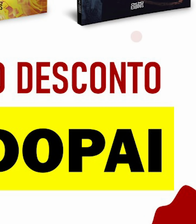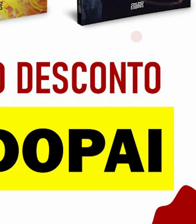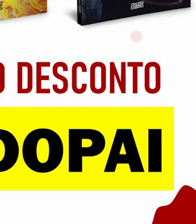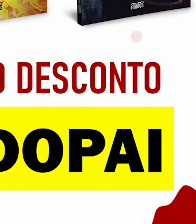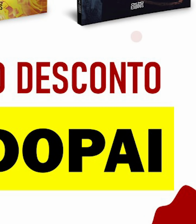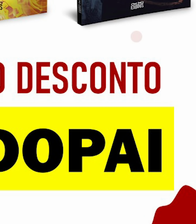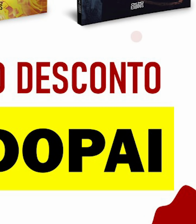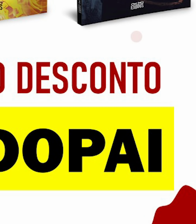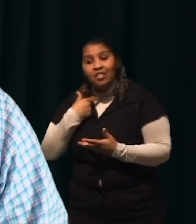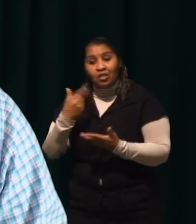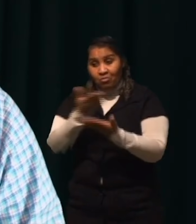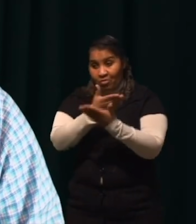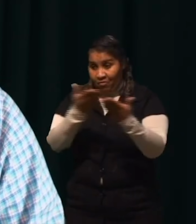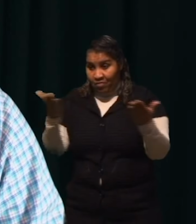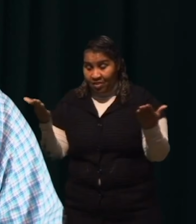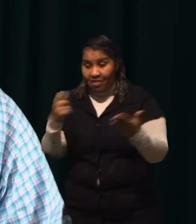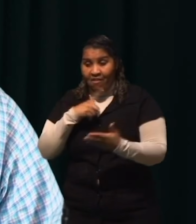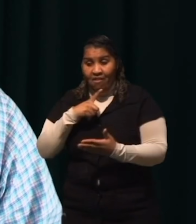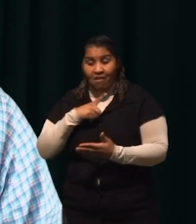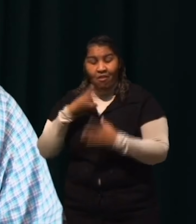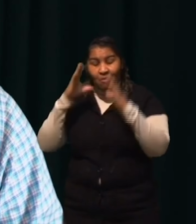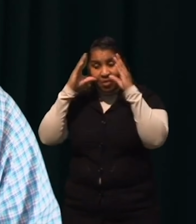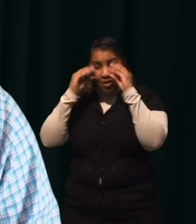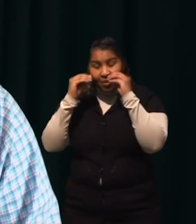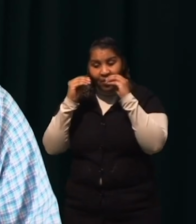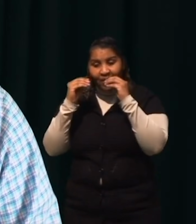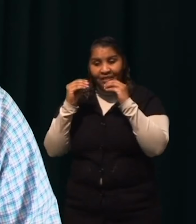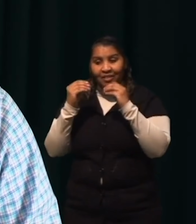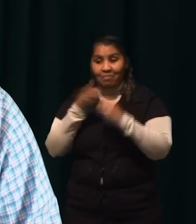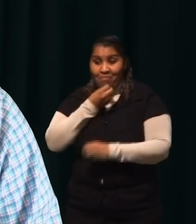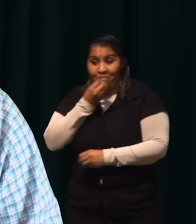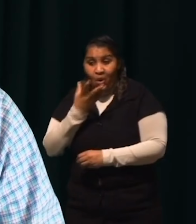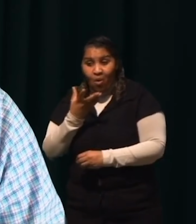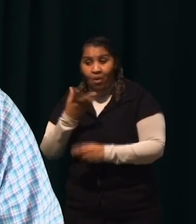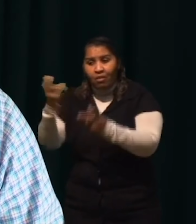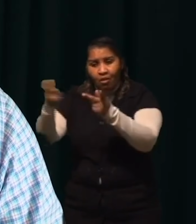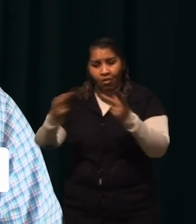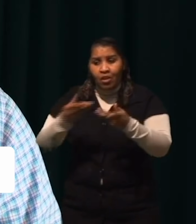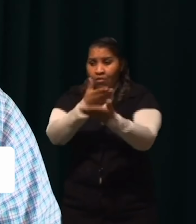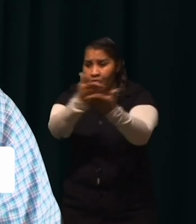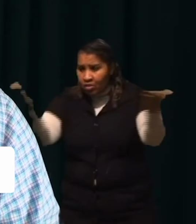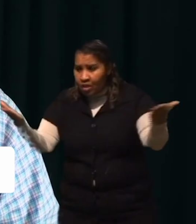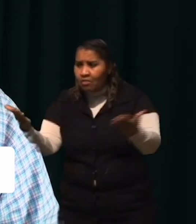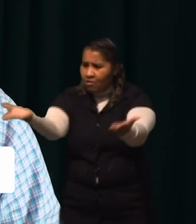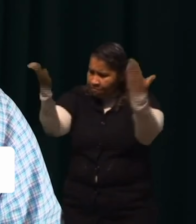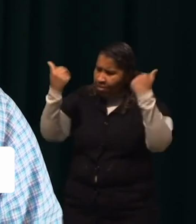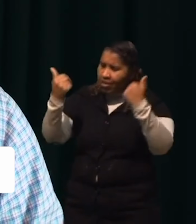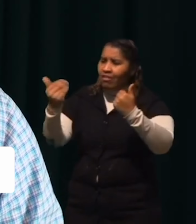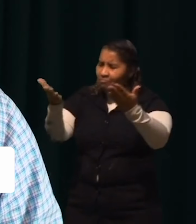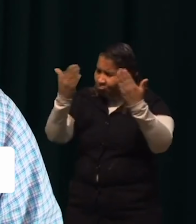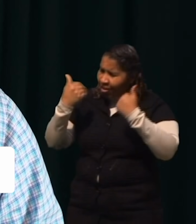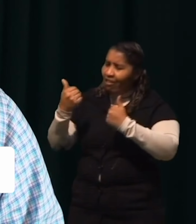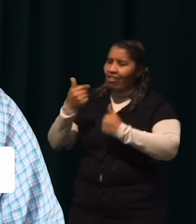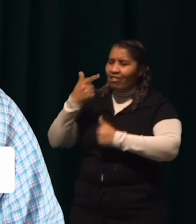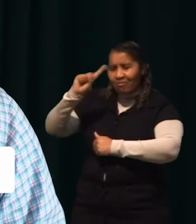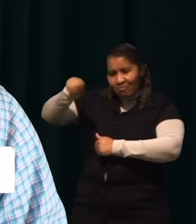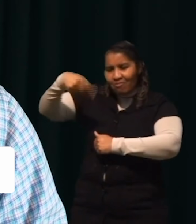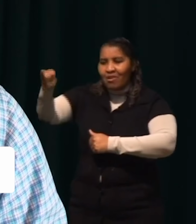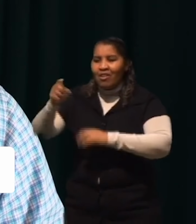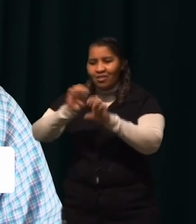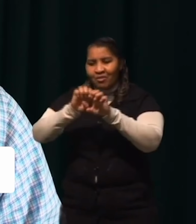você tenha tido uma noite muito agradável e convidamos você para os próximos eventos que nós